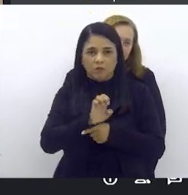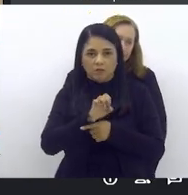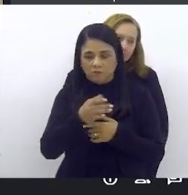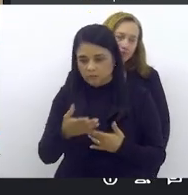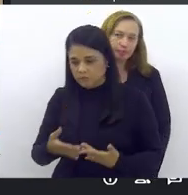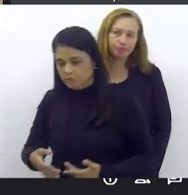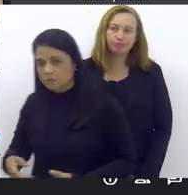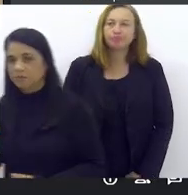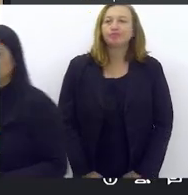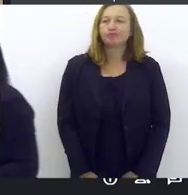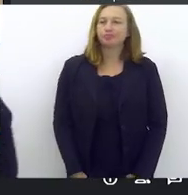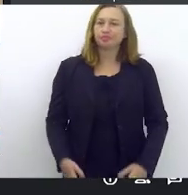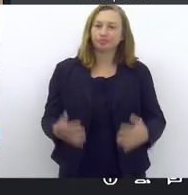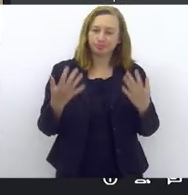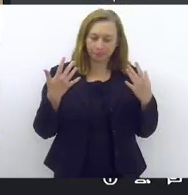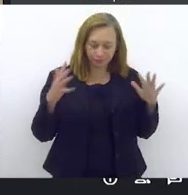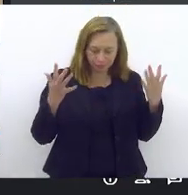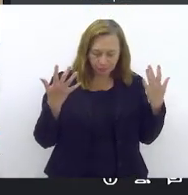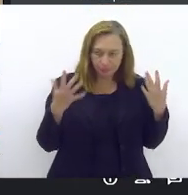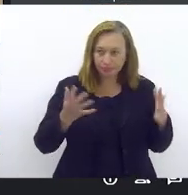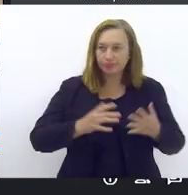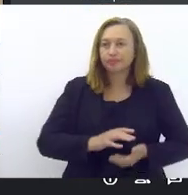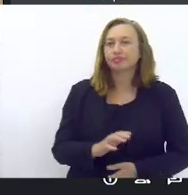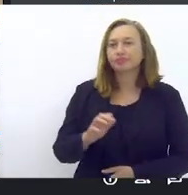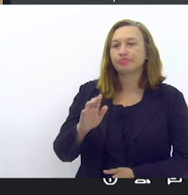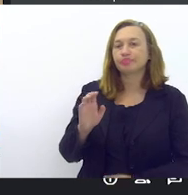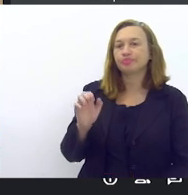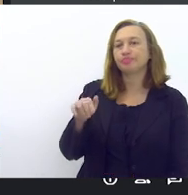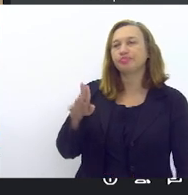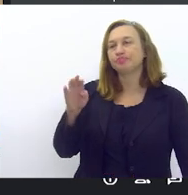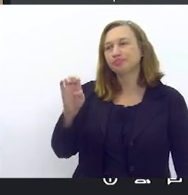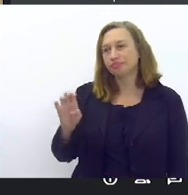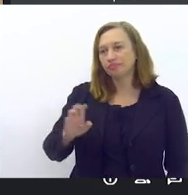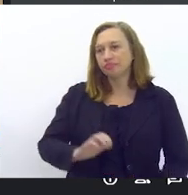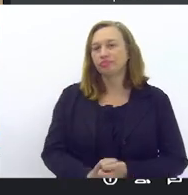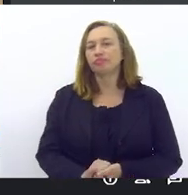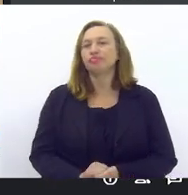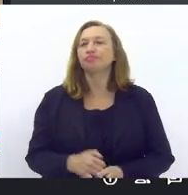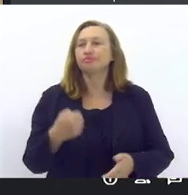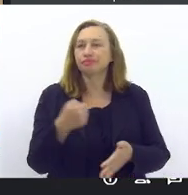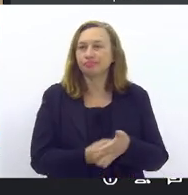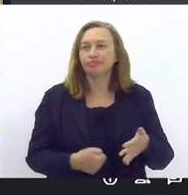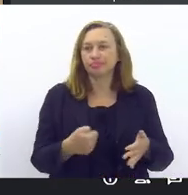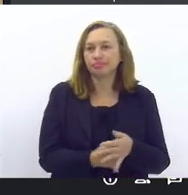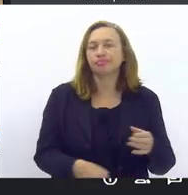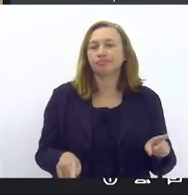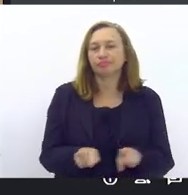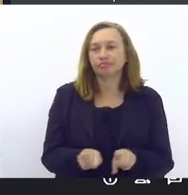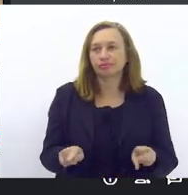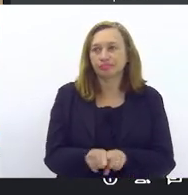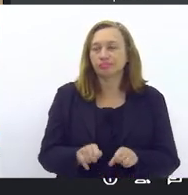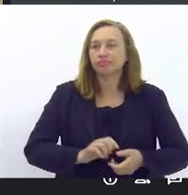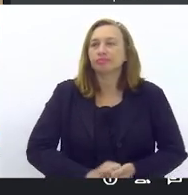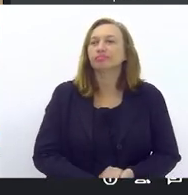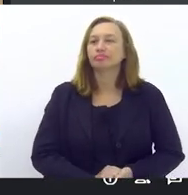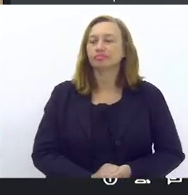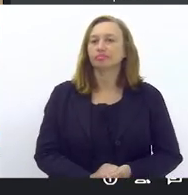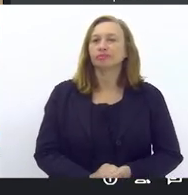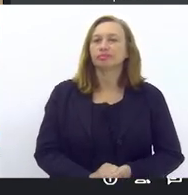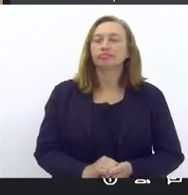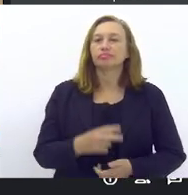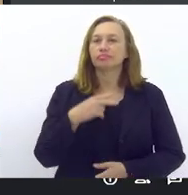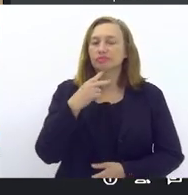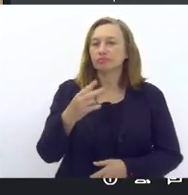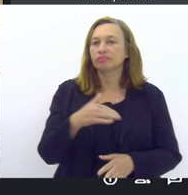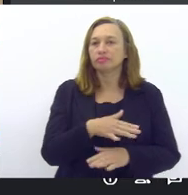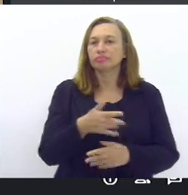Dou meu parabéns aqui para a Luciene, que vem também nessa luta, ecoando a nossa voz, a voz de